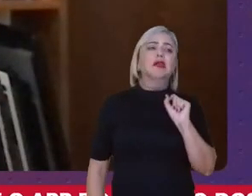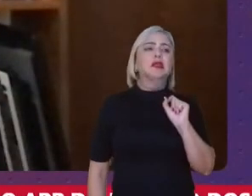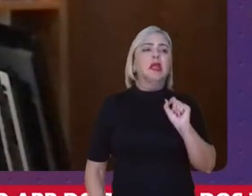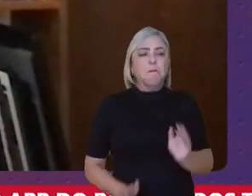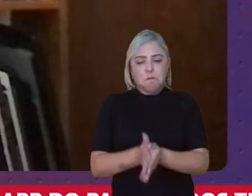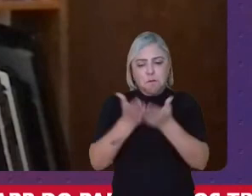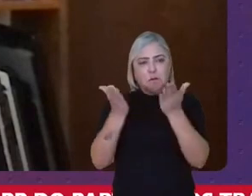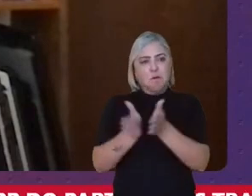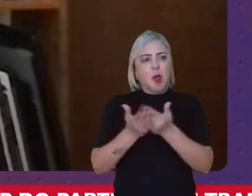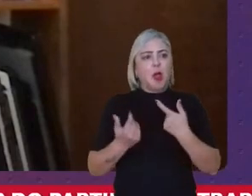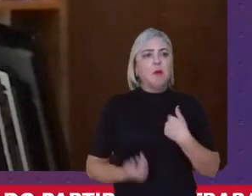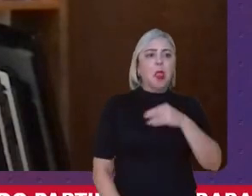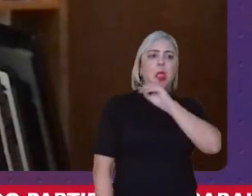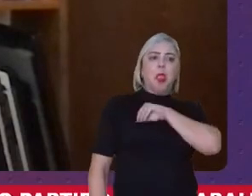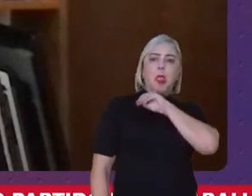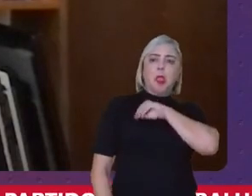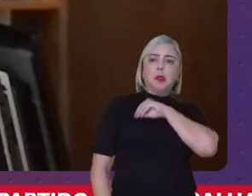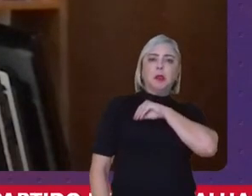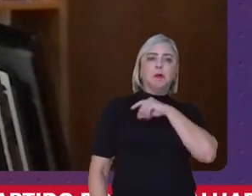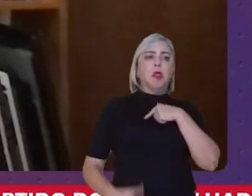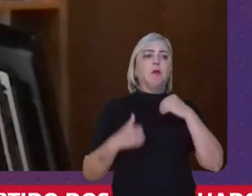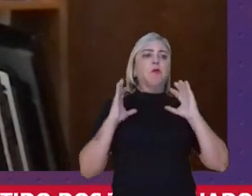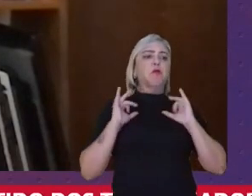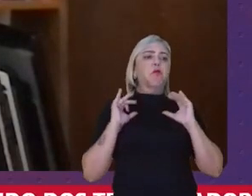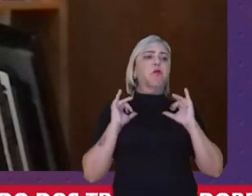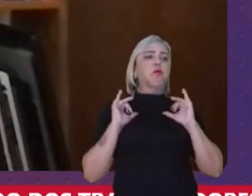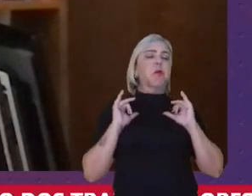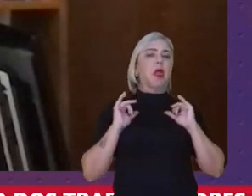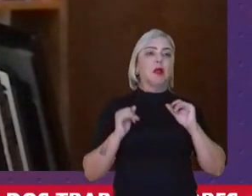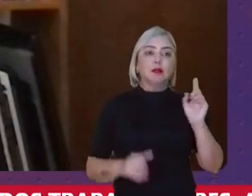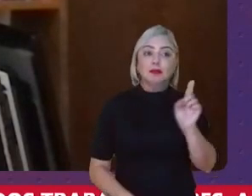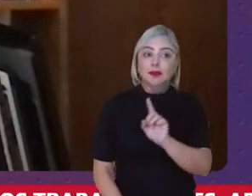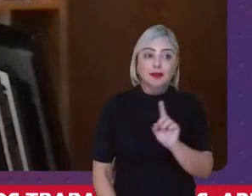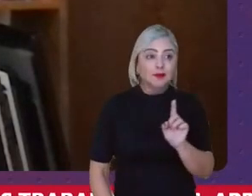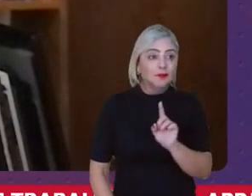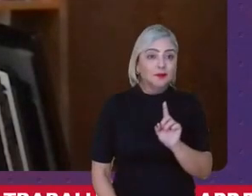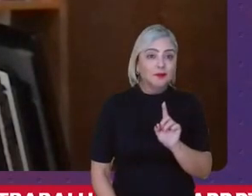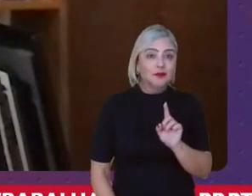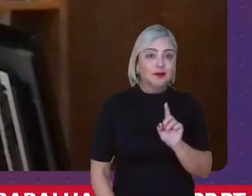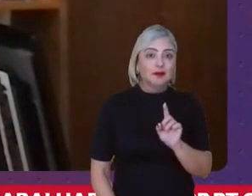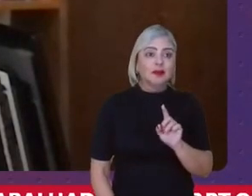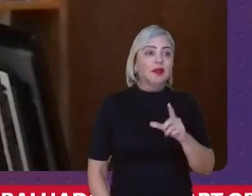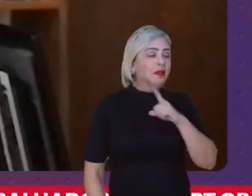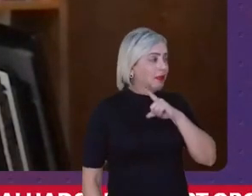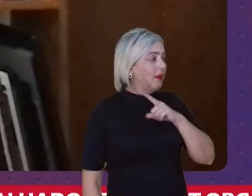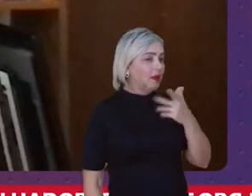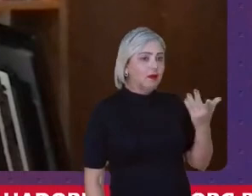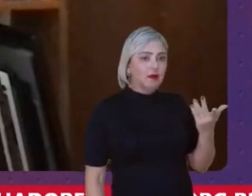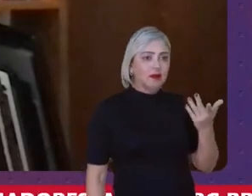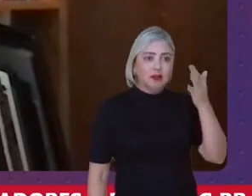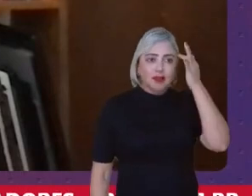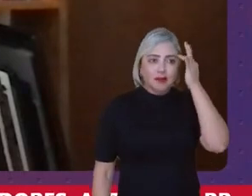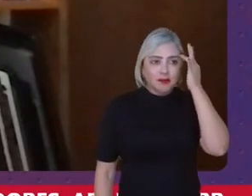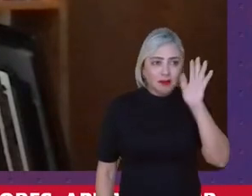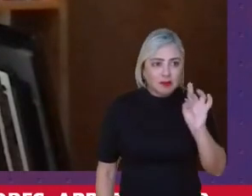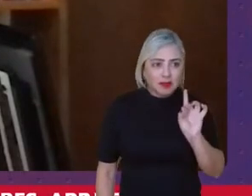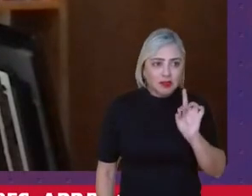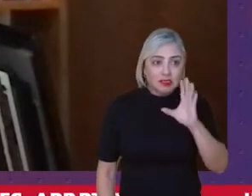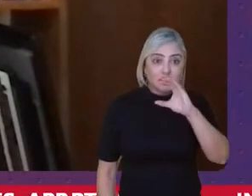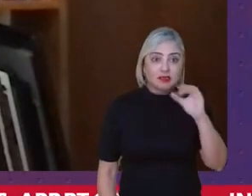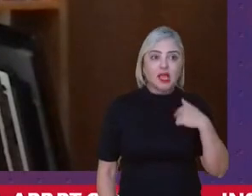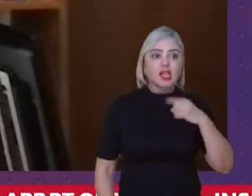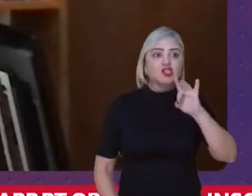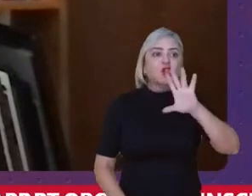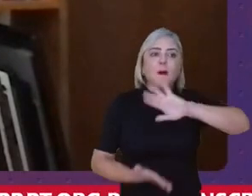é pobre ia receber o Bolsa Família e ia desistir de trabalhar? Tem algum fundamento científico? Não, é